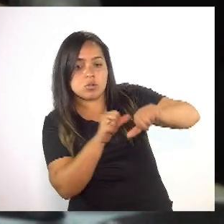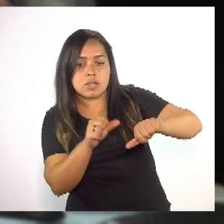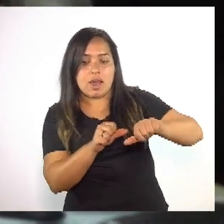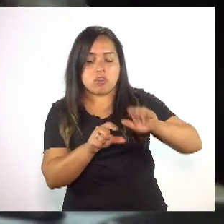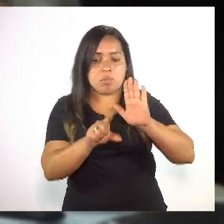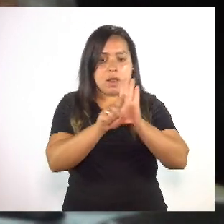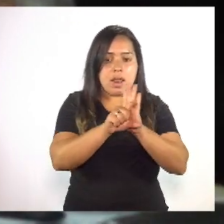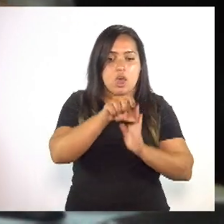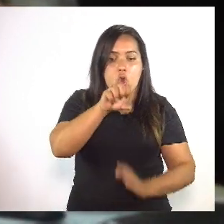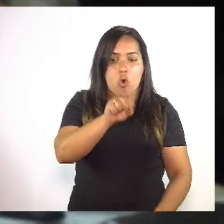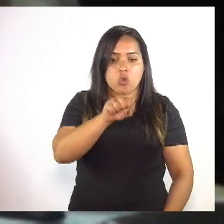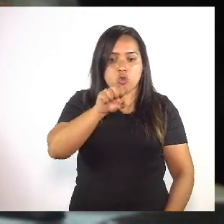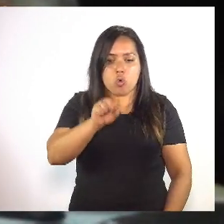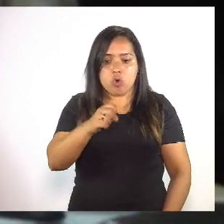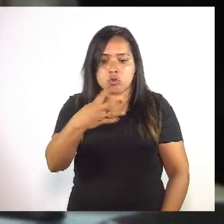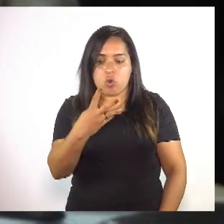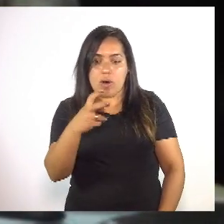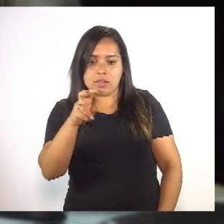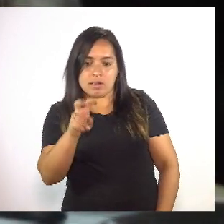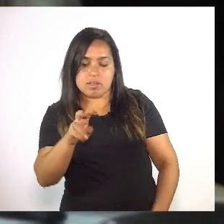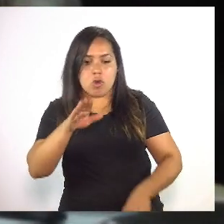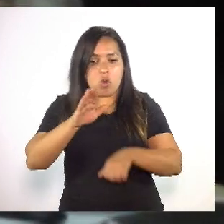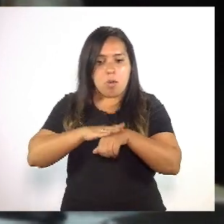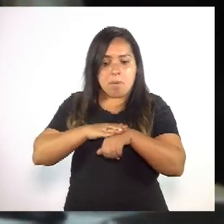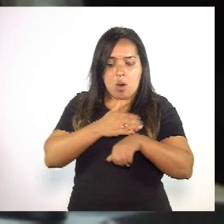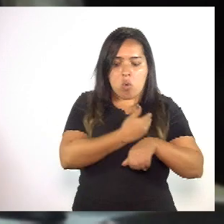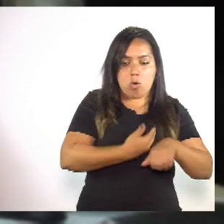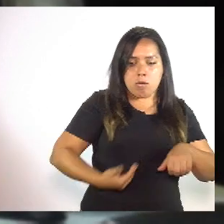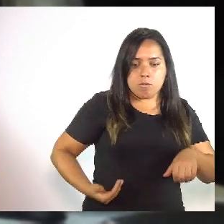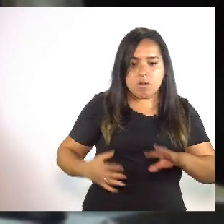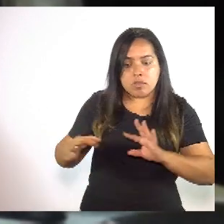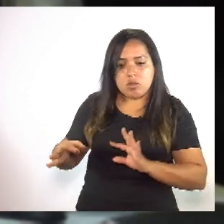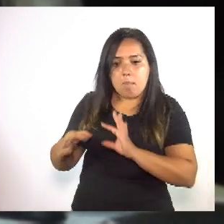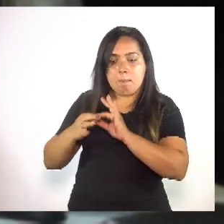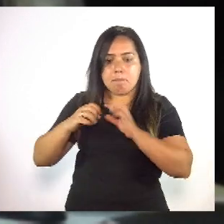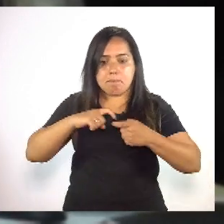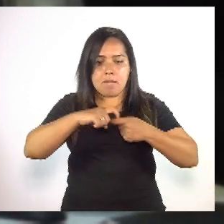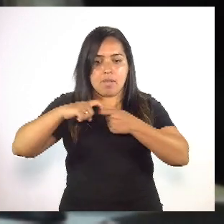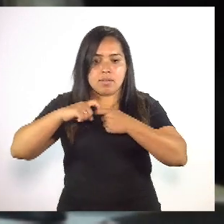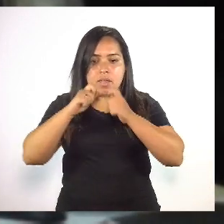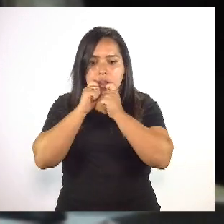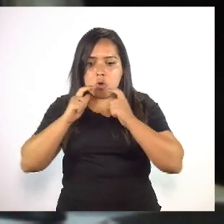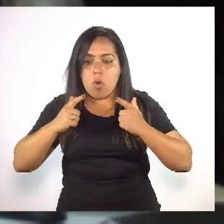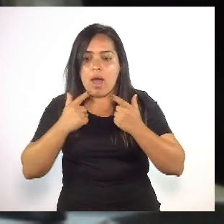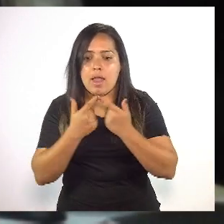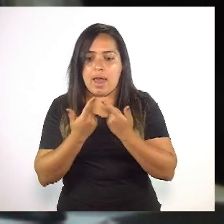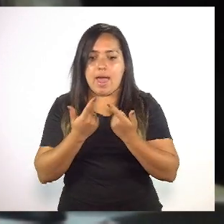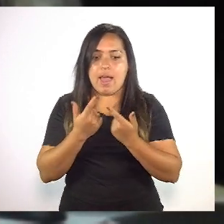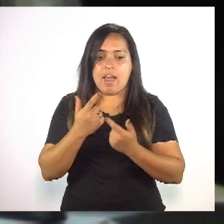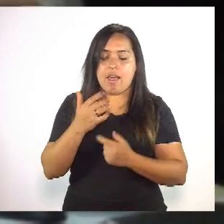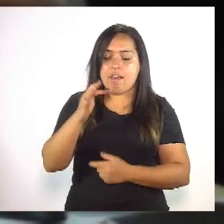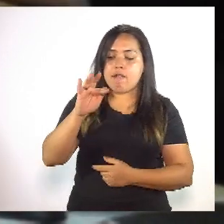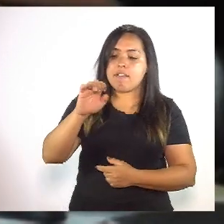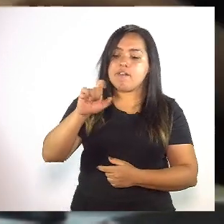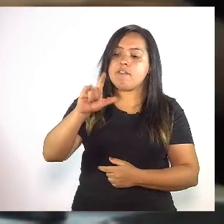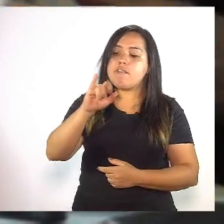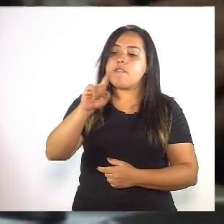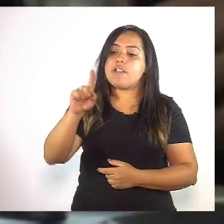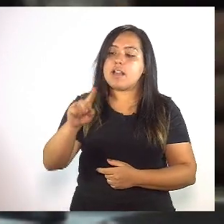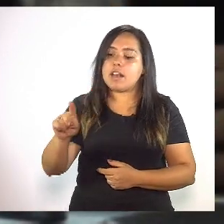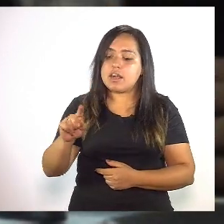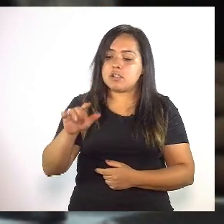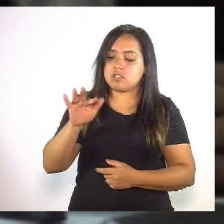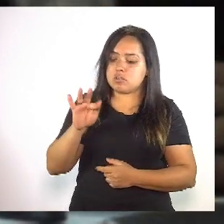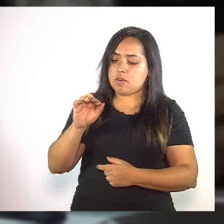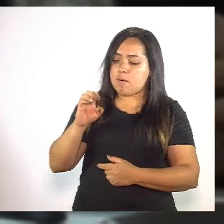8845, iniciativa do Executivo, em parceria com a Alerj, nós alteramos o FEIS, o FECAM e o próprio